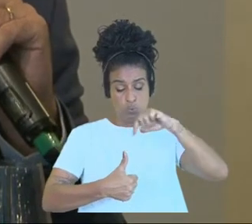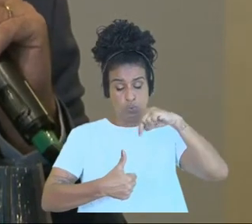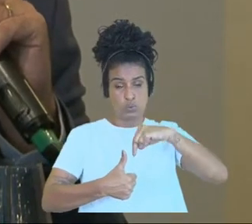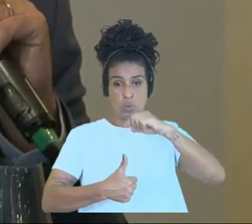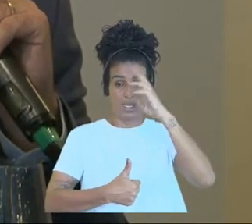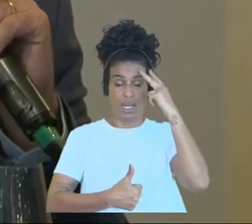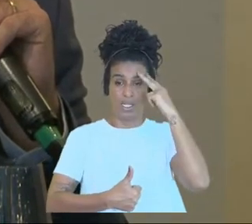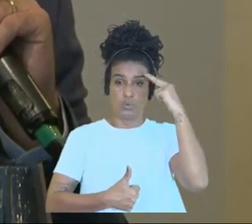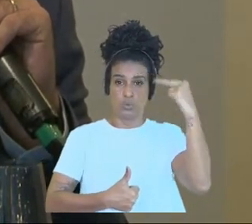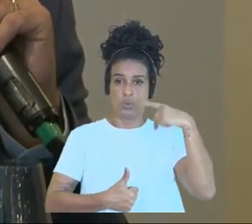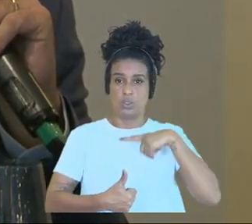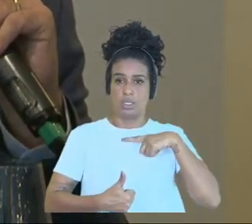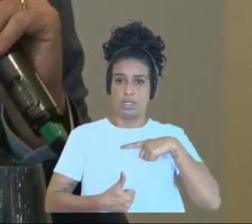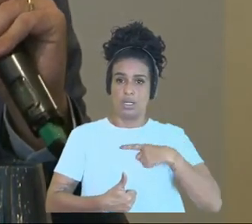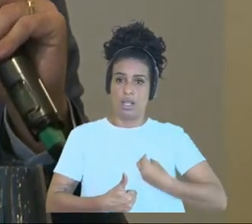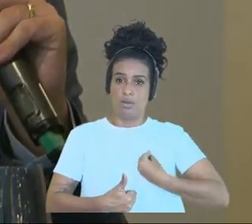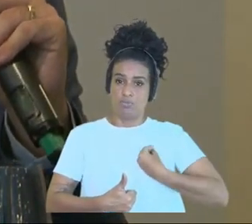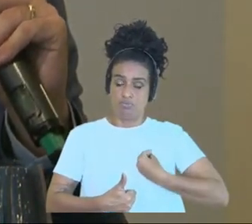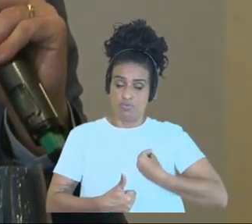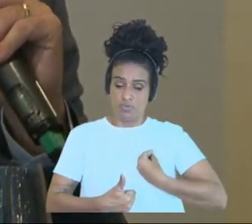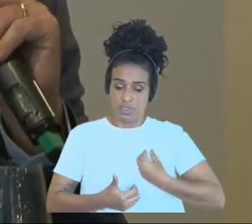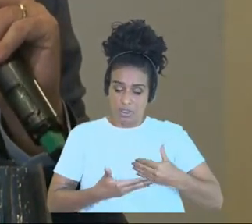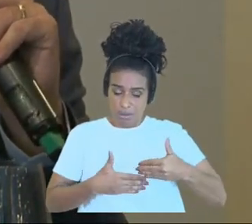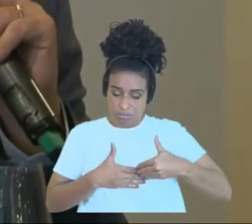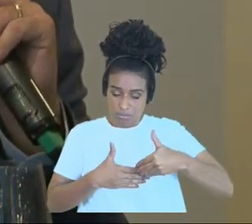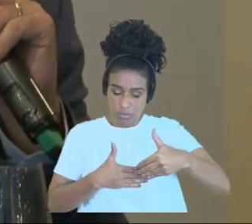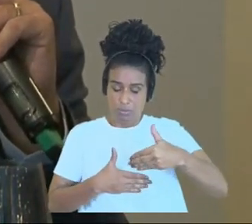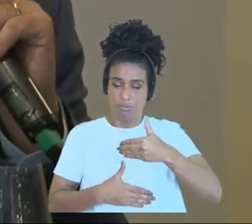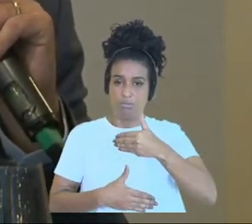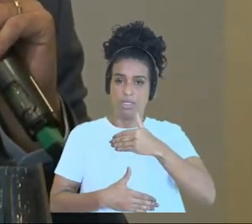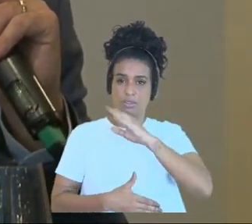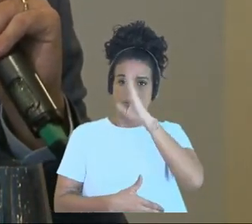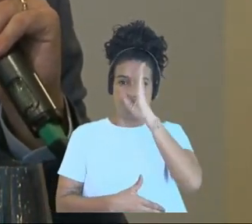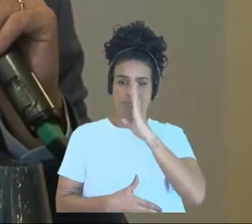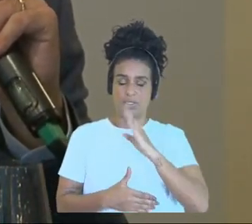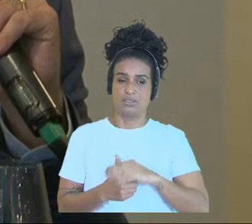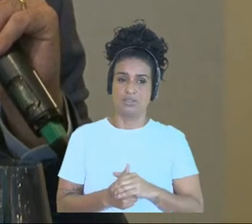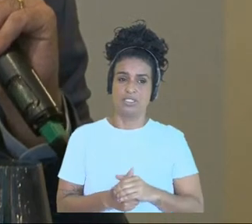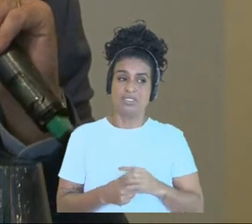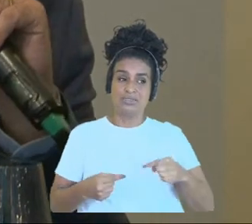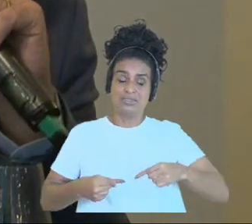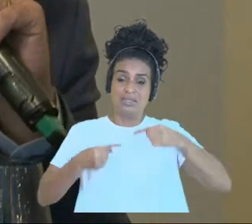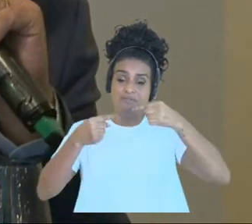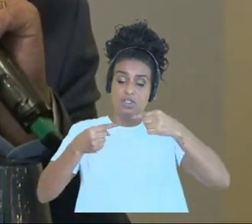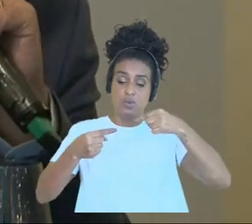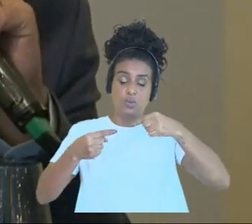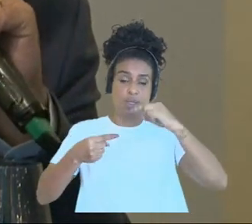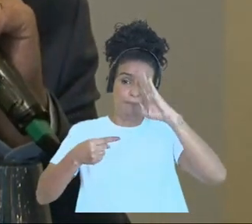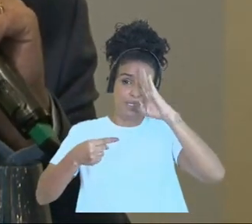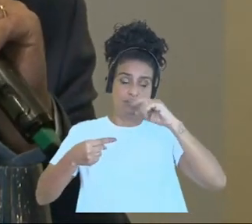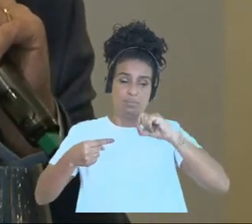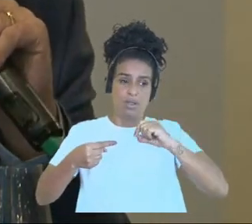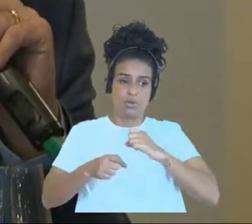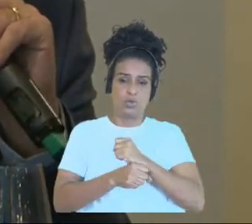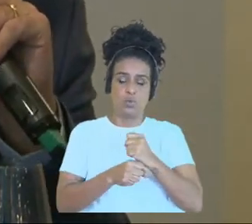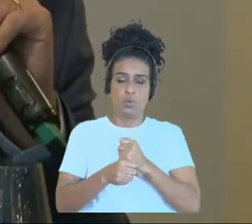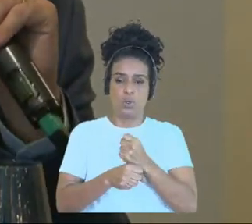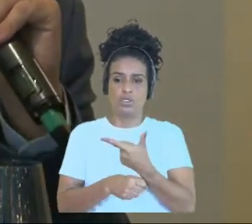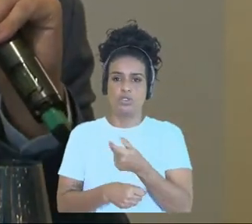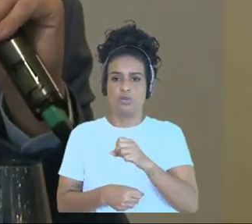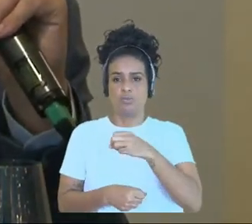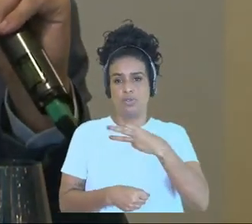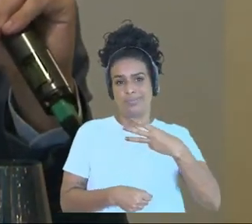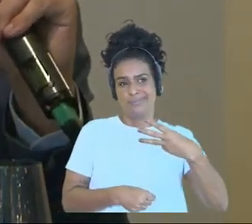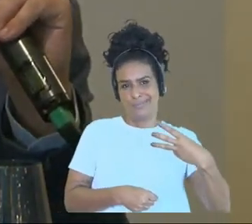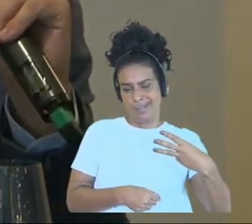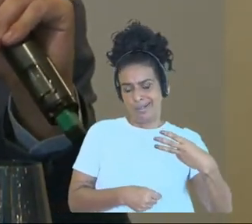lançar. Qual que é o grande desafio? Ao contrário de 2003, quando a gente começava a falar de uma onda rosa varrendo a América do